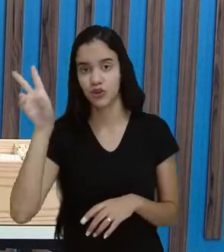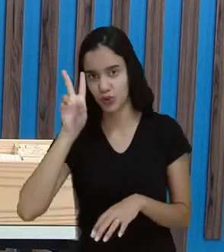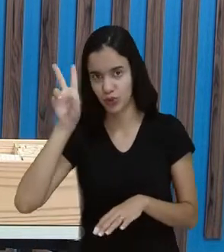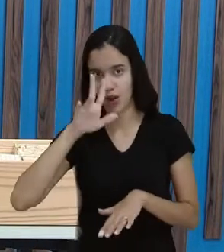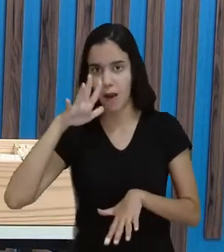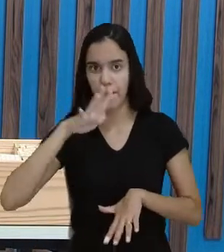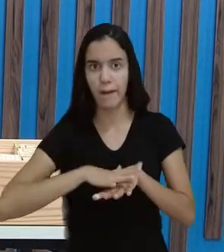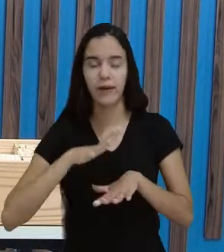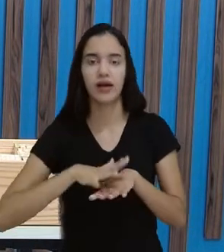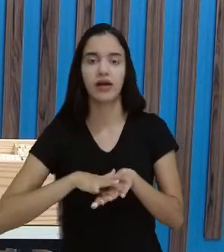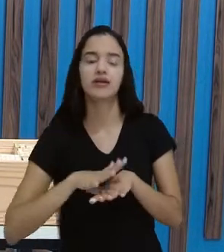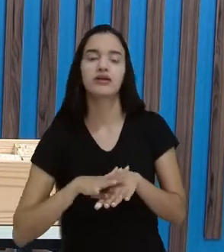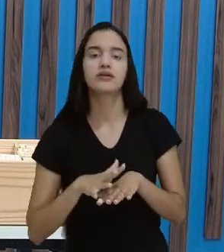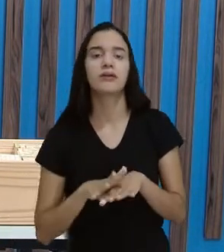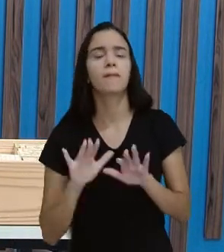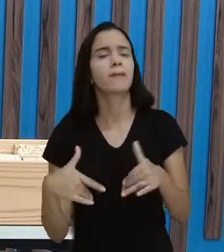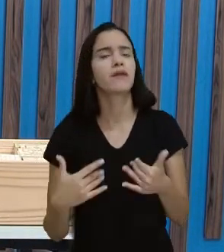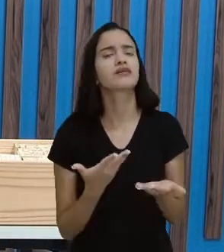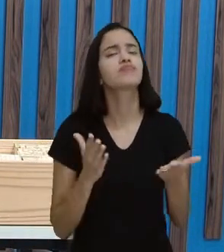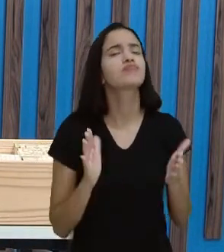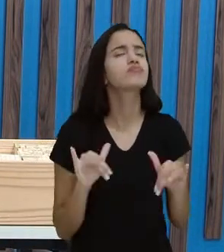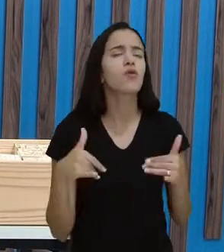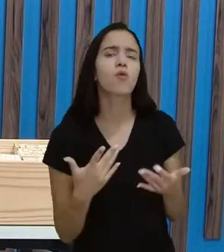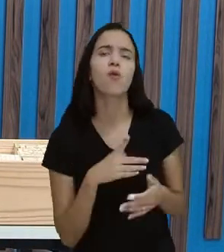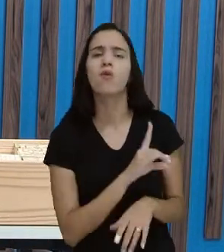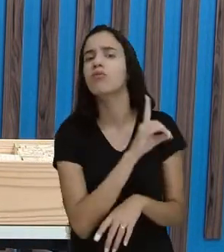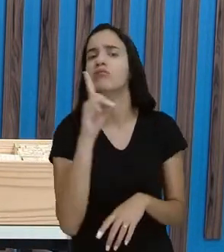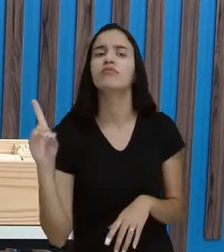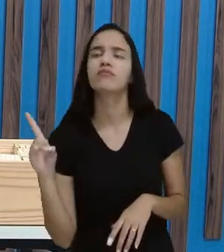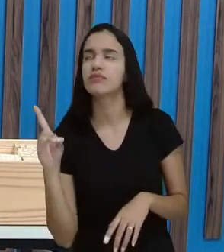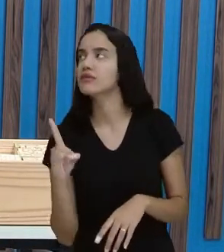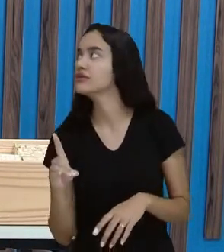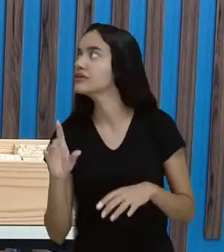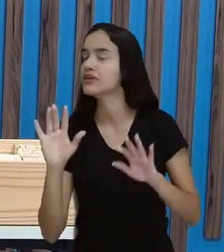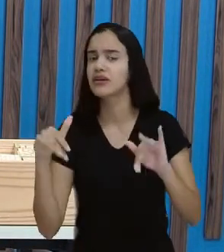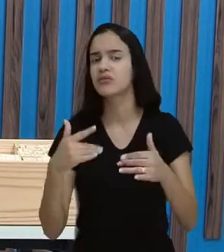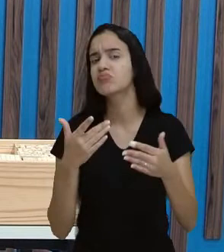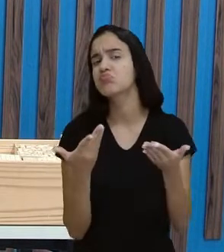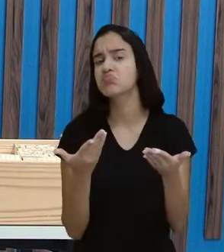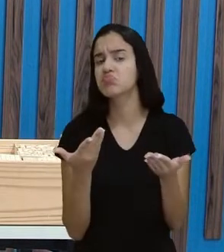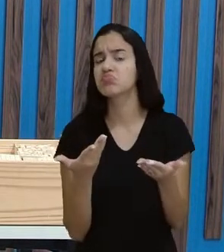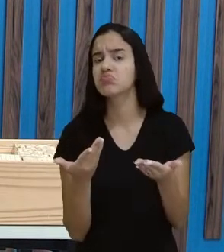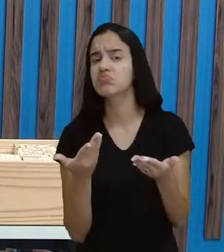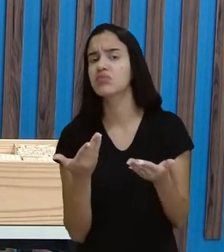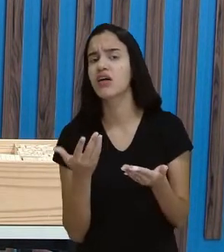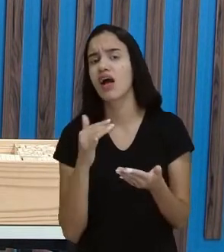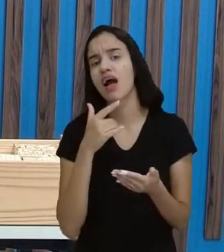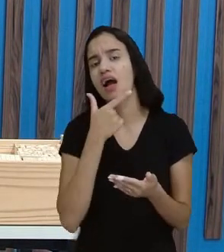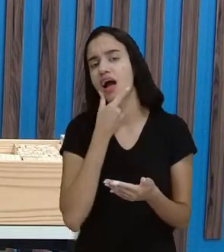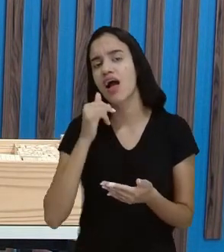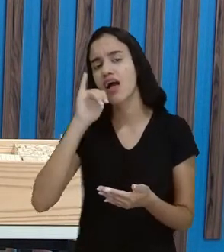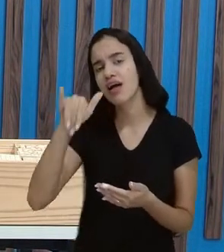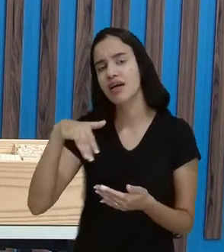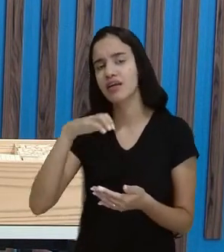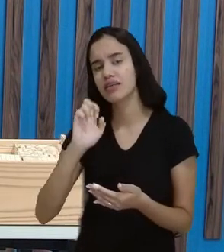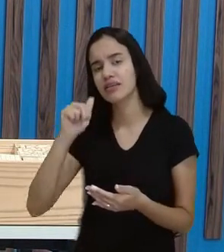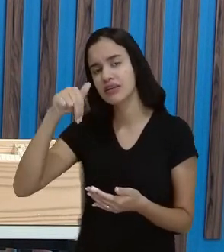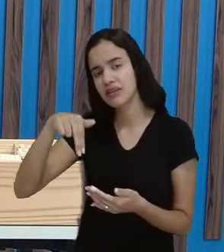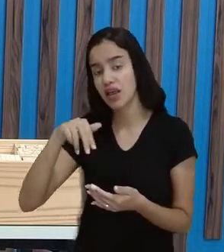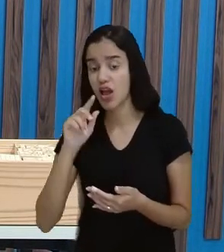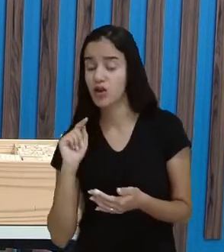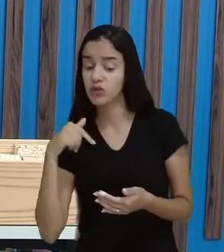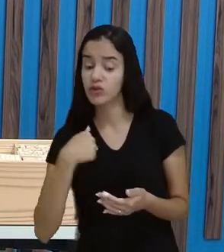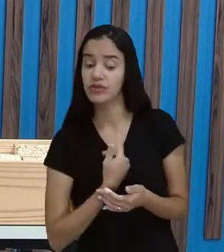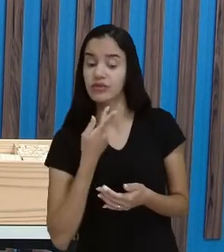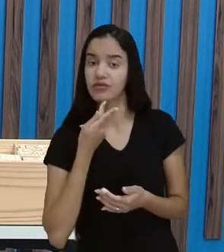certo? Em que data, olha a pergunta, em que data Jean, né? Nós